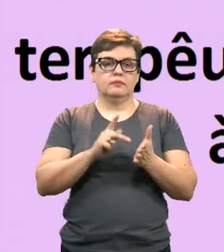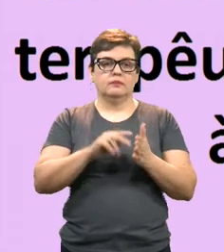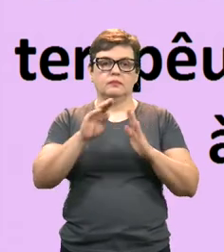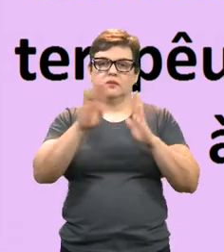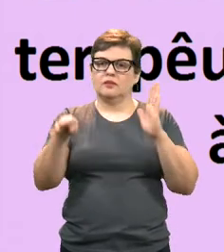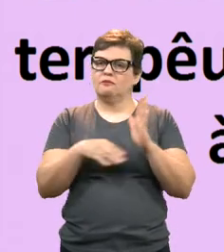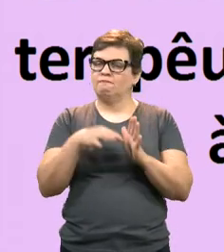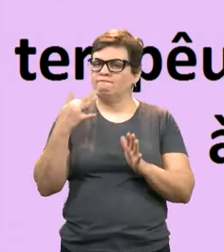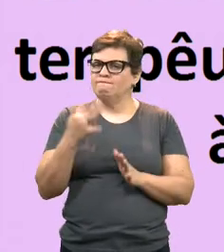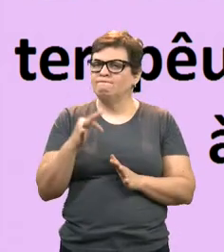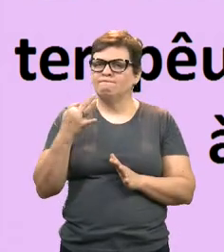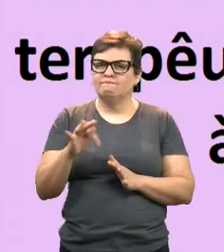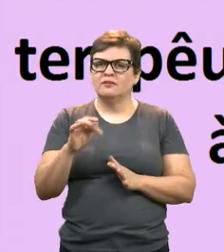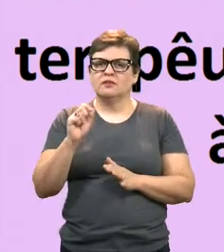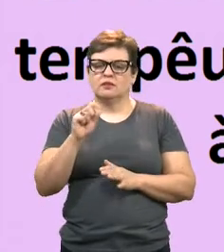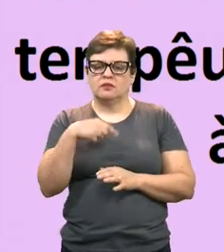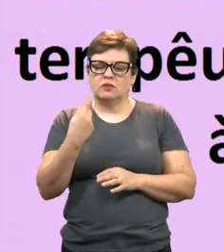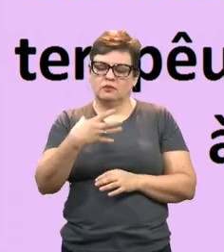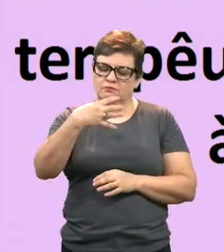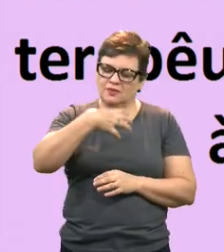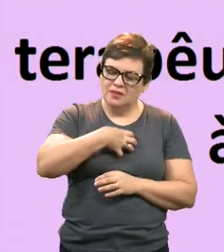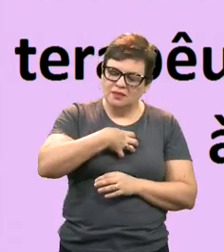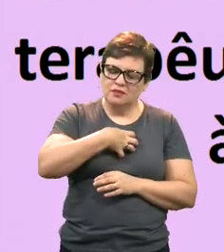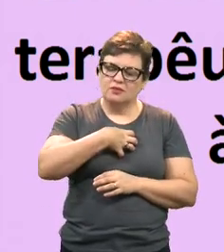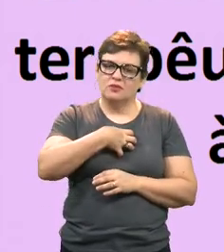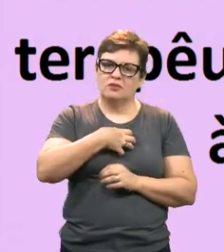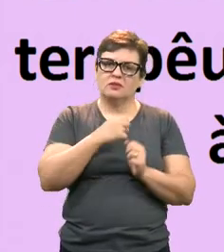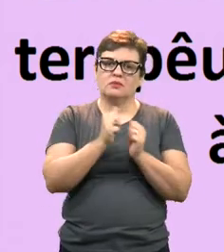a dor que a gente sentiu na pele com as